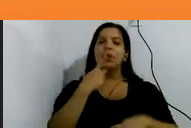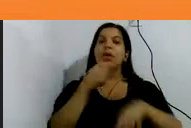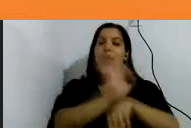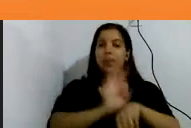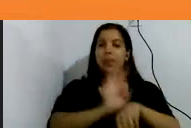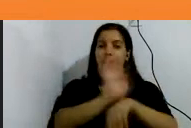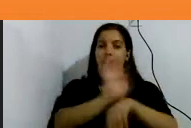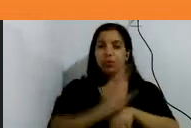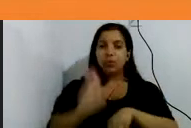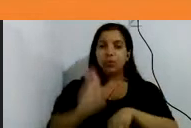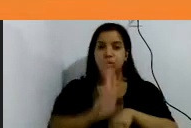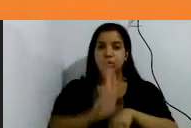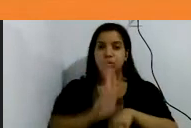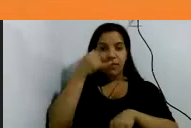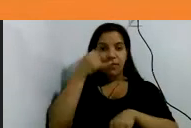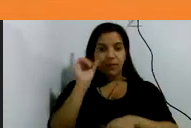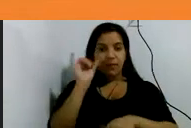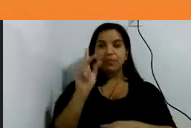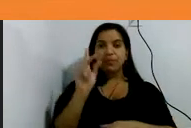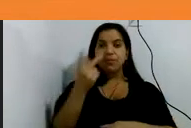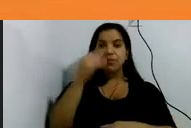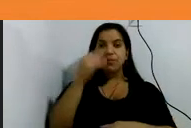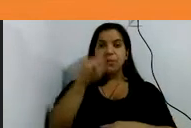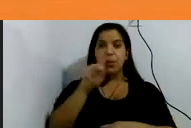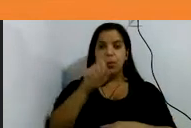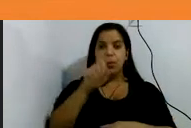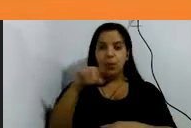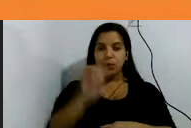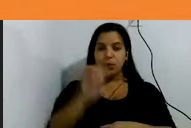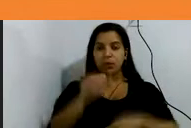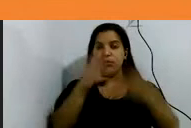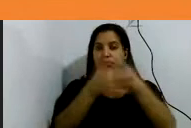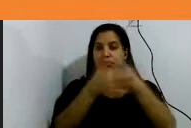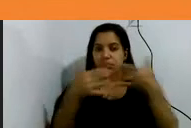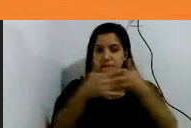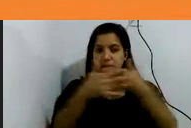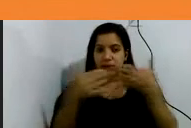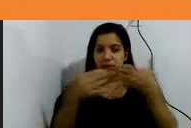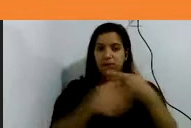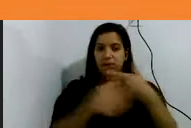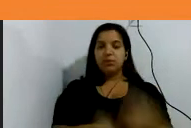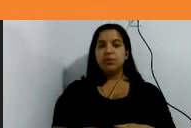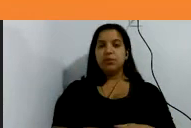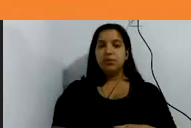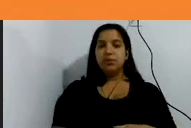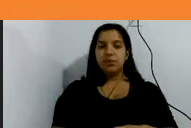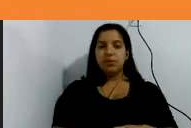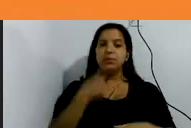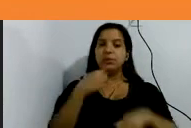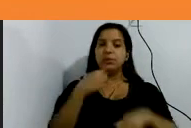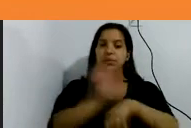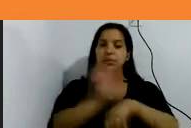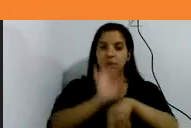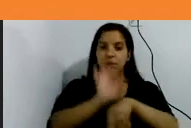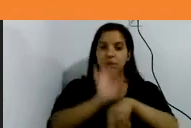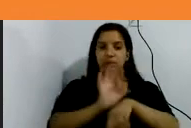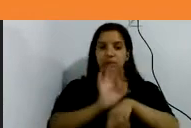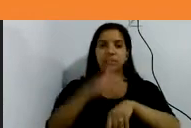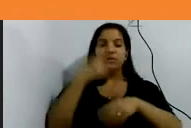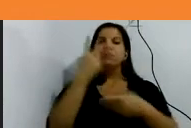é utilizada para tratar ou para prevenir uma hipóxia tecidual. Então, as hemácias, elas